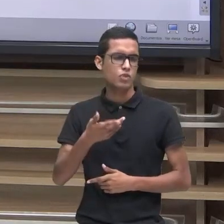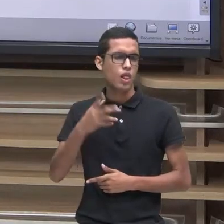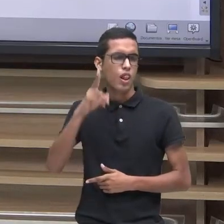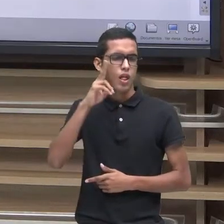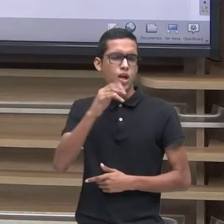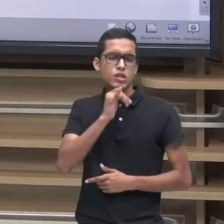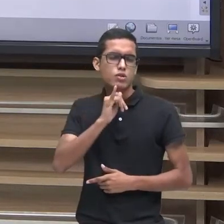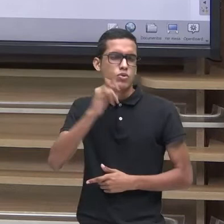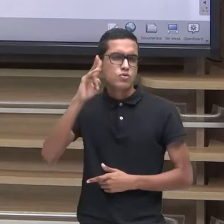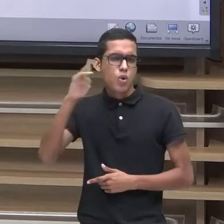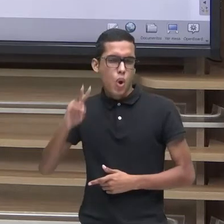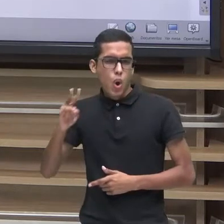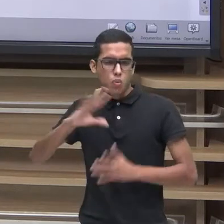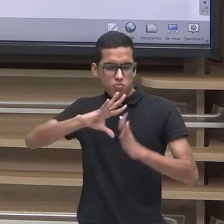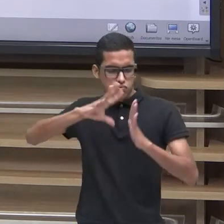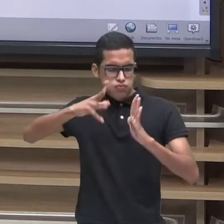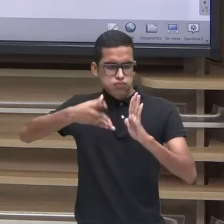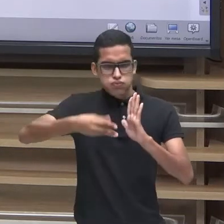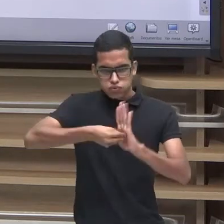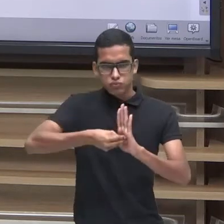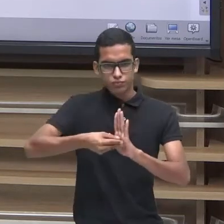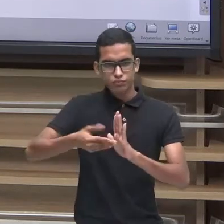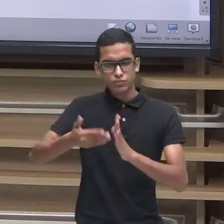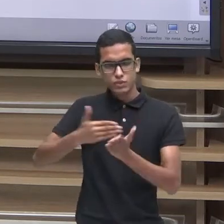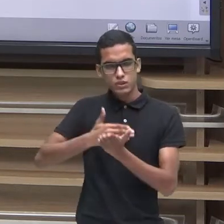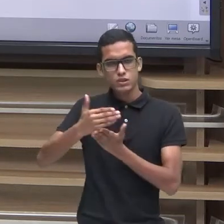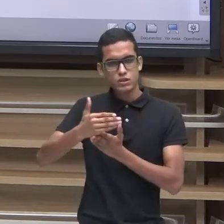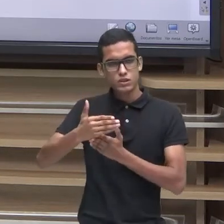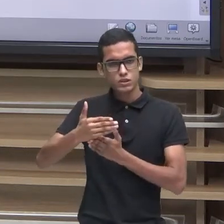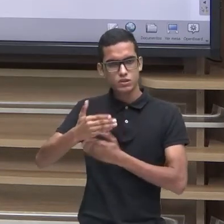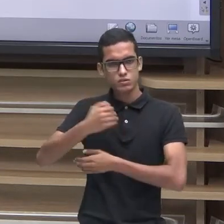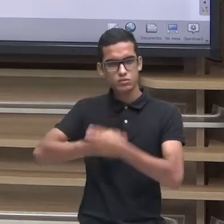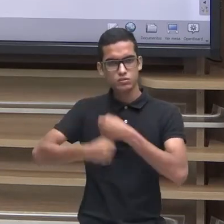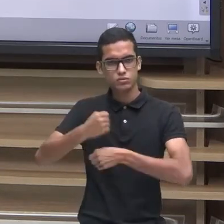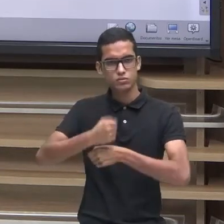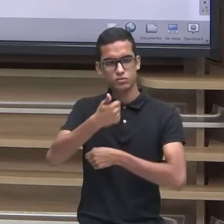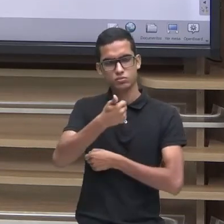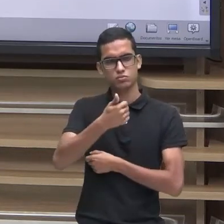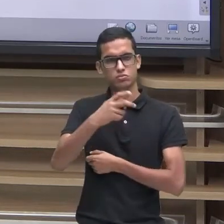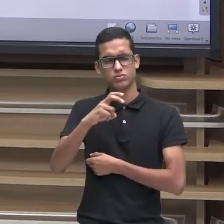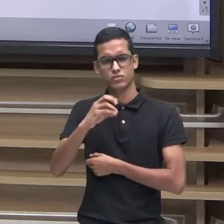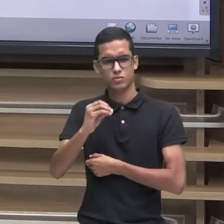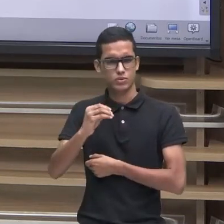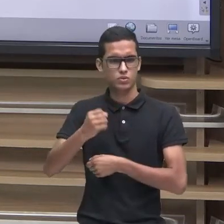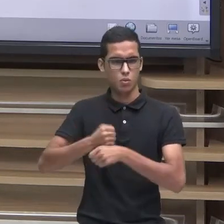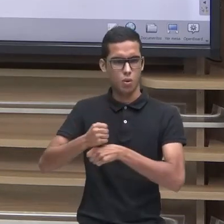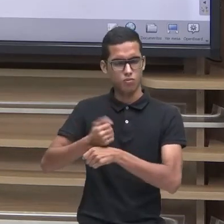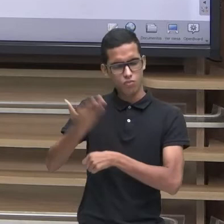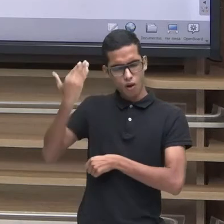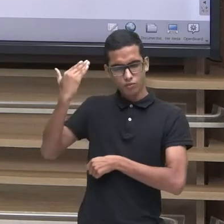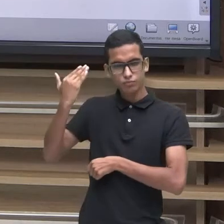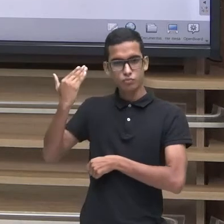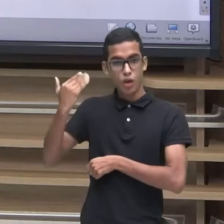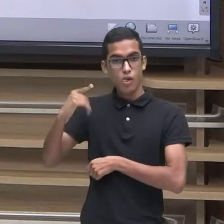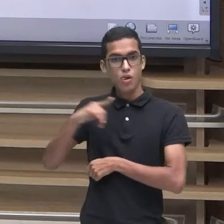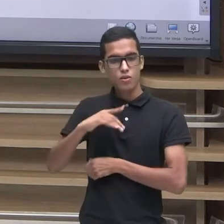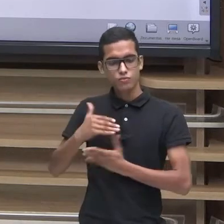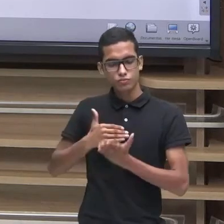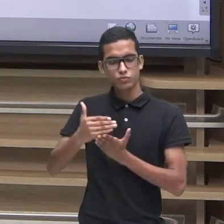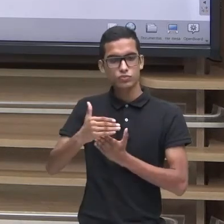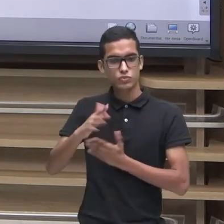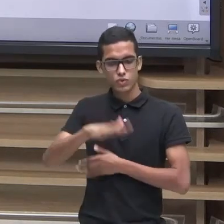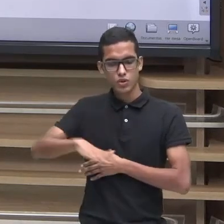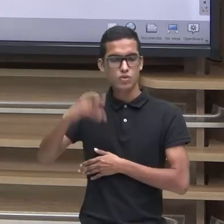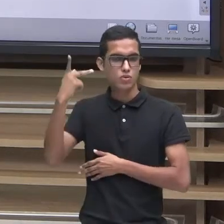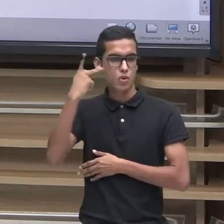a partir dos anos 50, né, o processo de ocupação da Amazônia. O centro-oeste é a mesma coisa. Enquanto São Paulo, Rio de